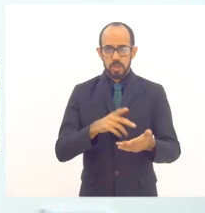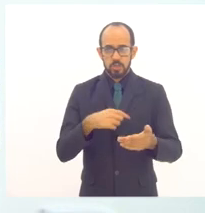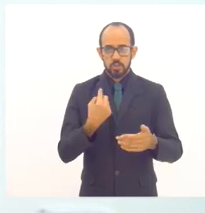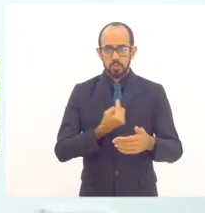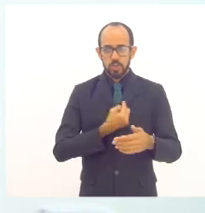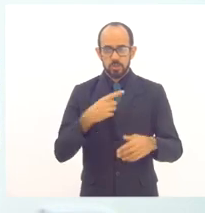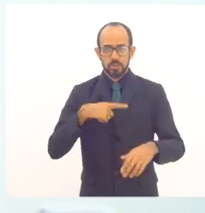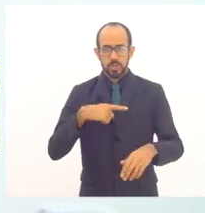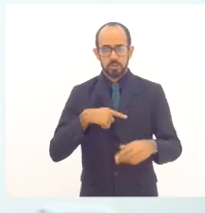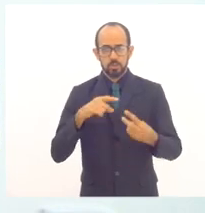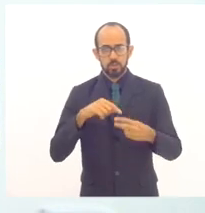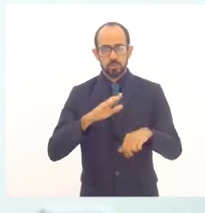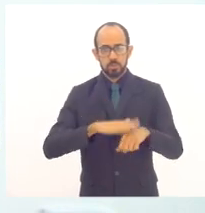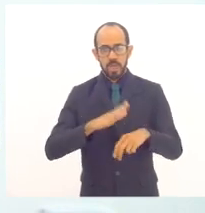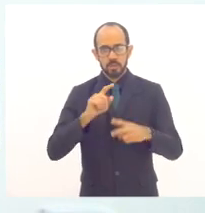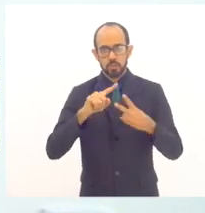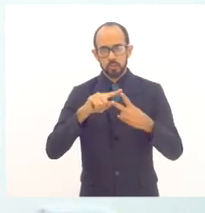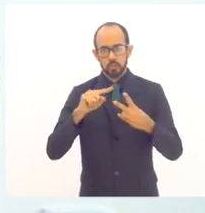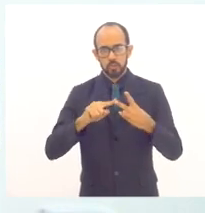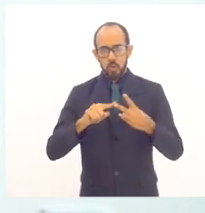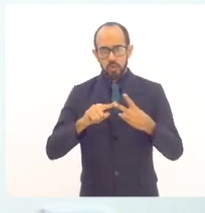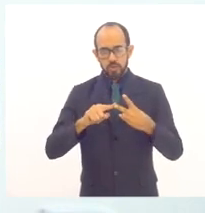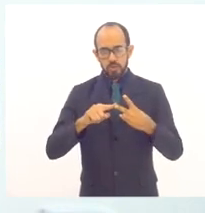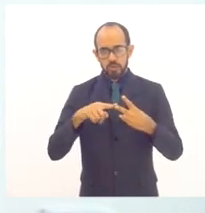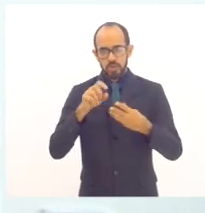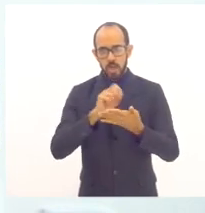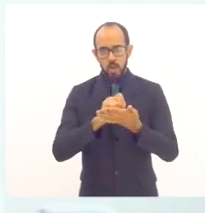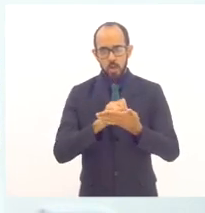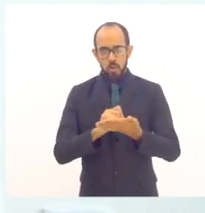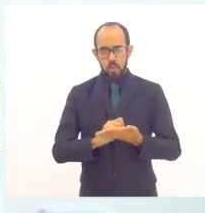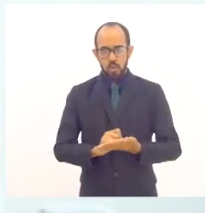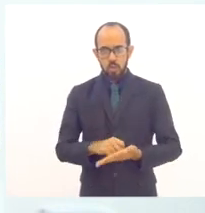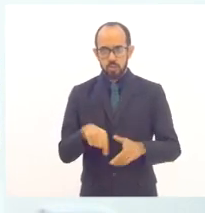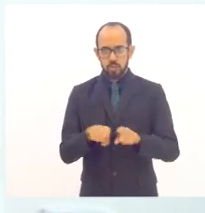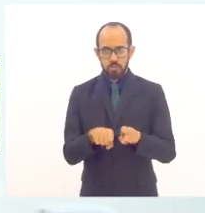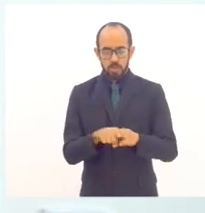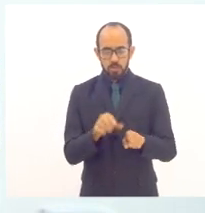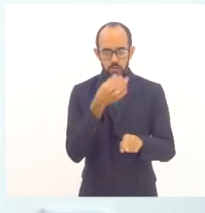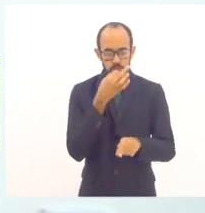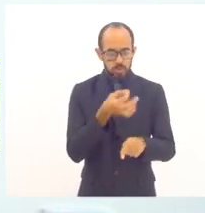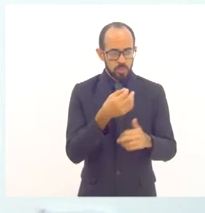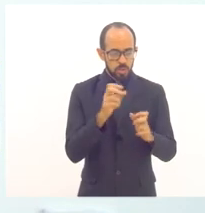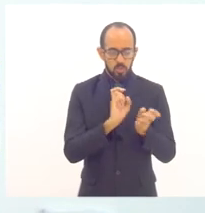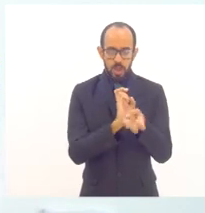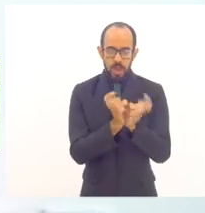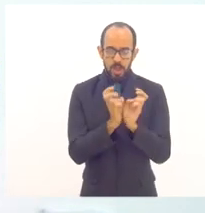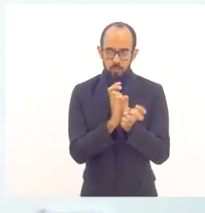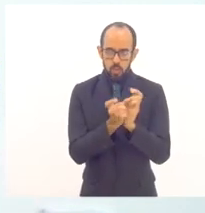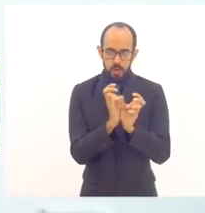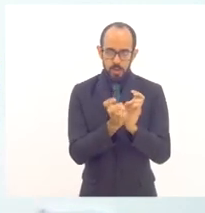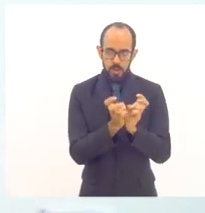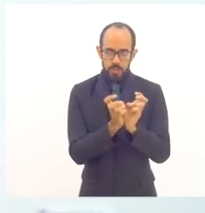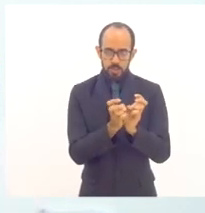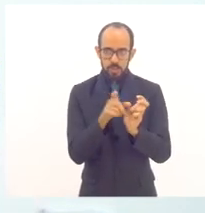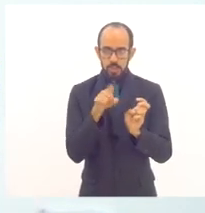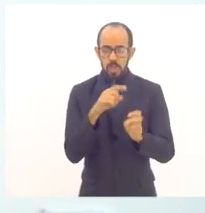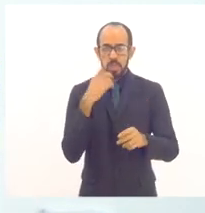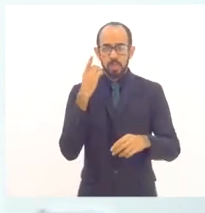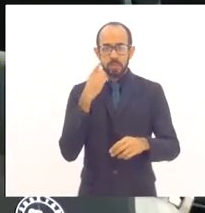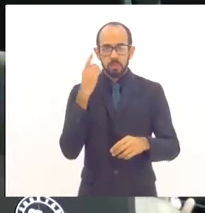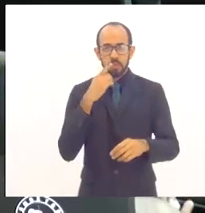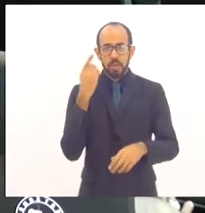outros autores, até por sugestão do próprio povo da capoeira, que são